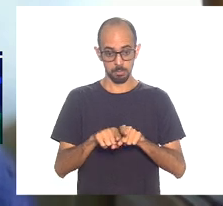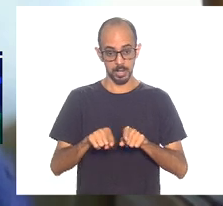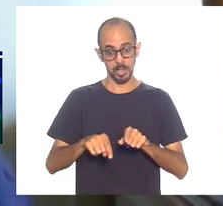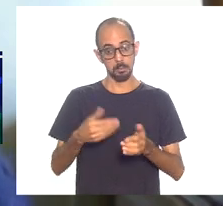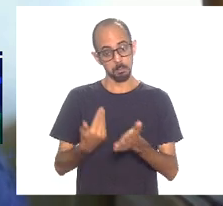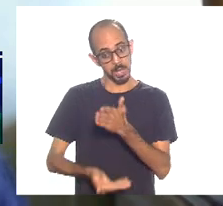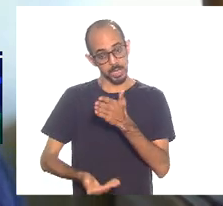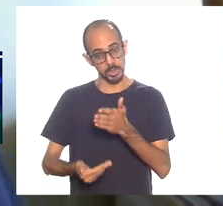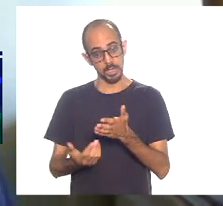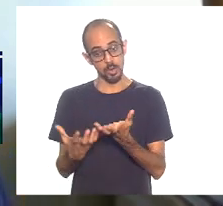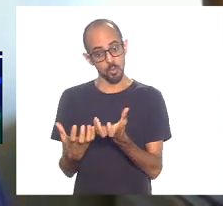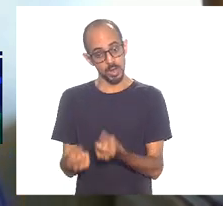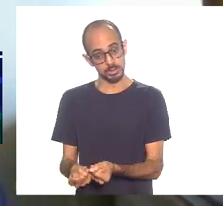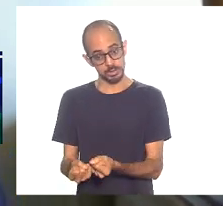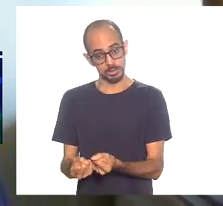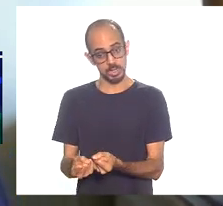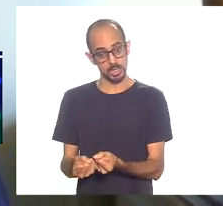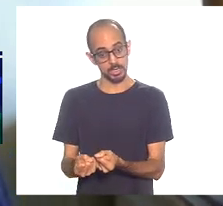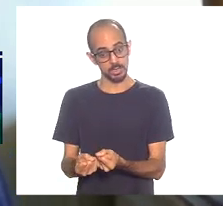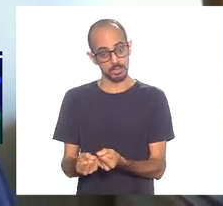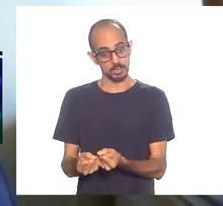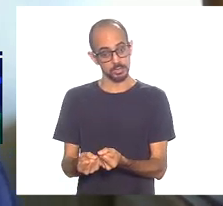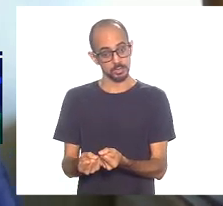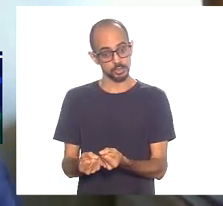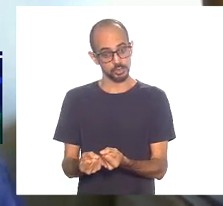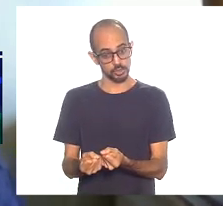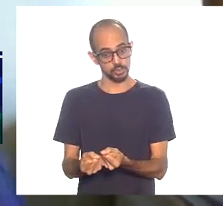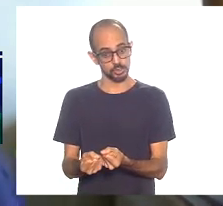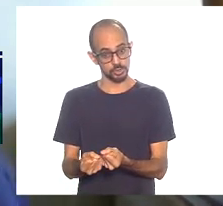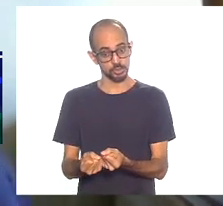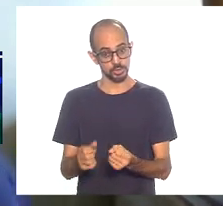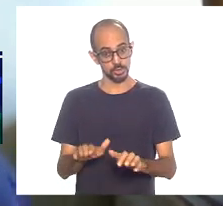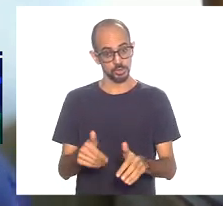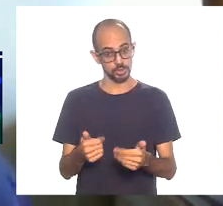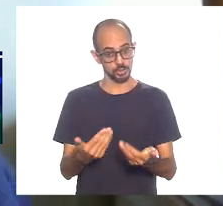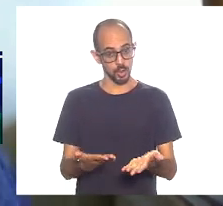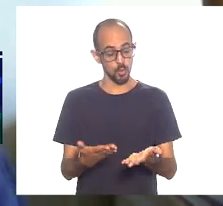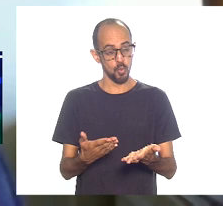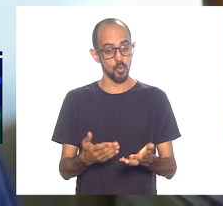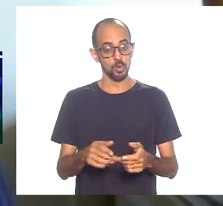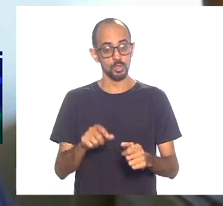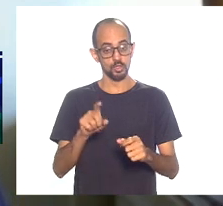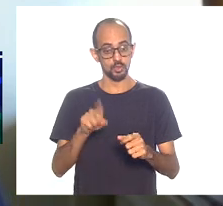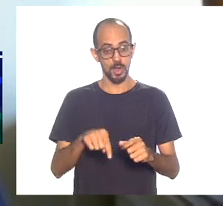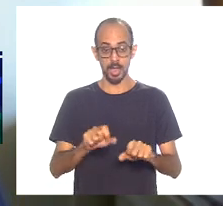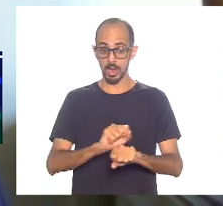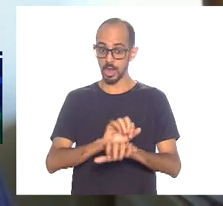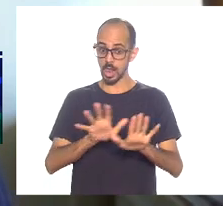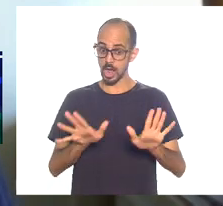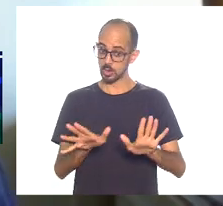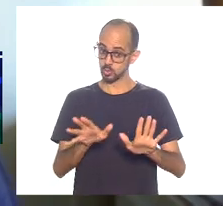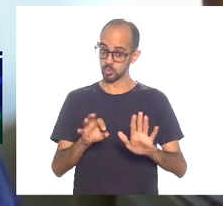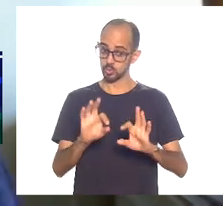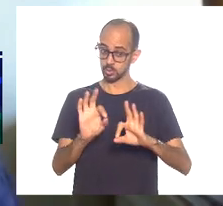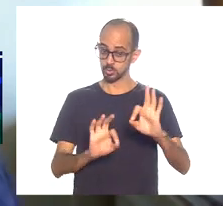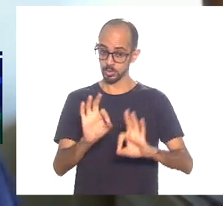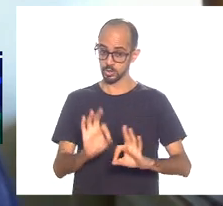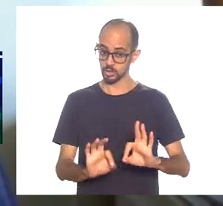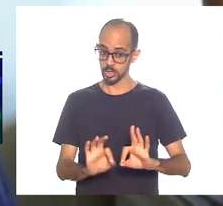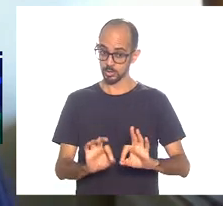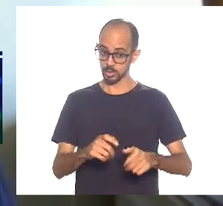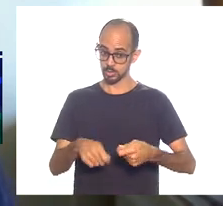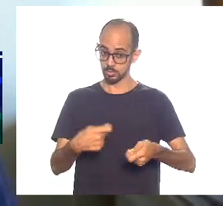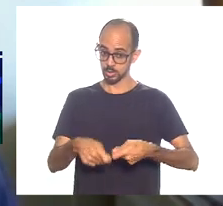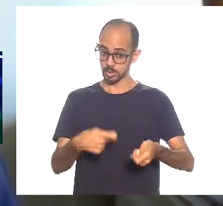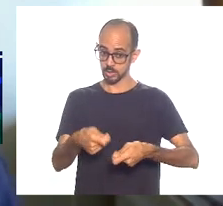recuperação fiscal seus princípios isso no seu projeto é para legislativo isso ficou claríssimo